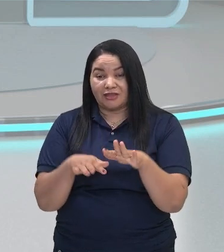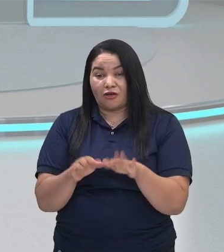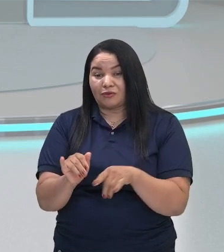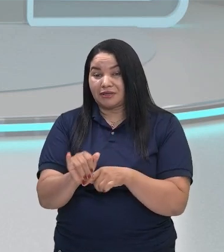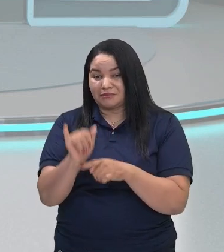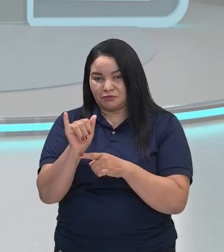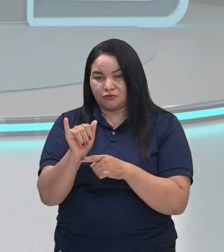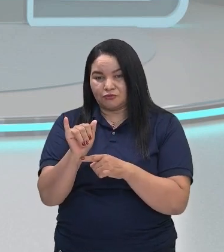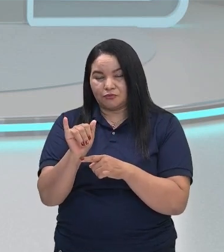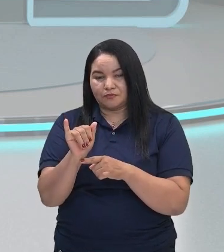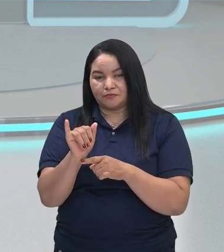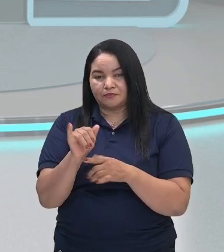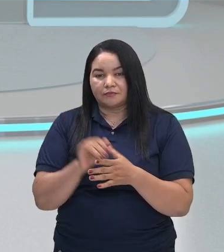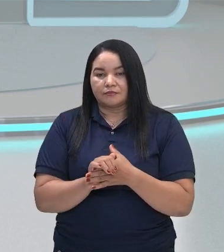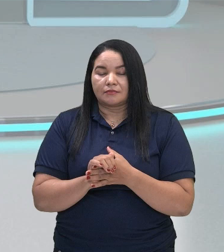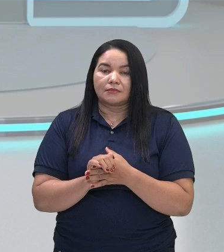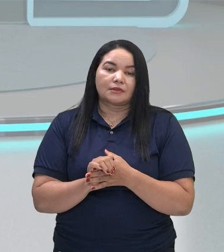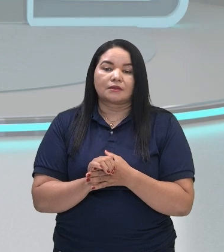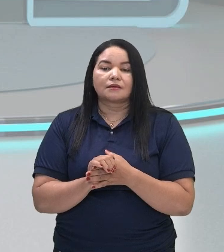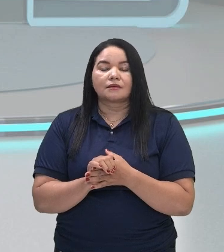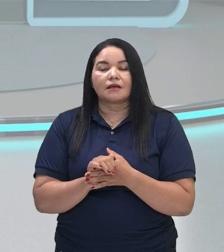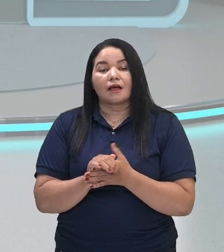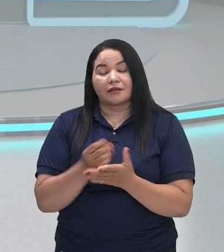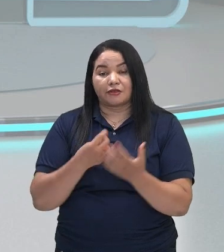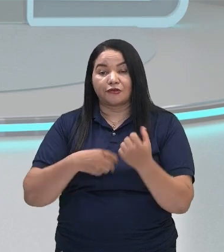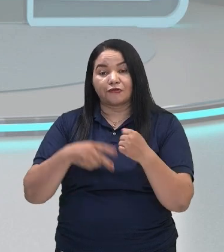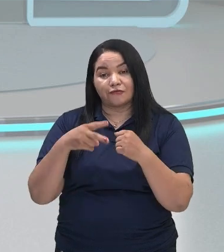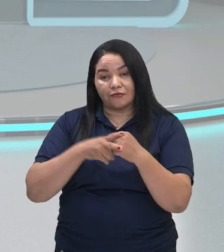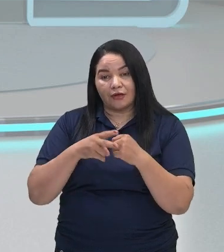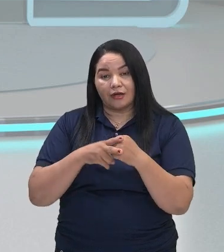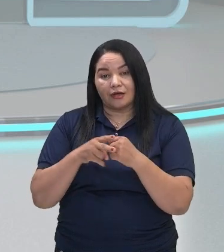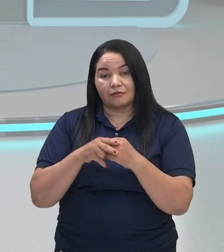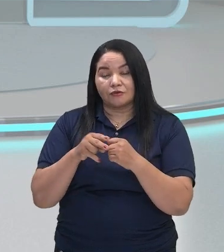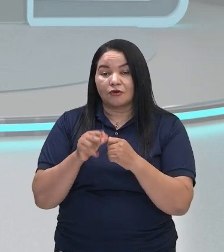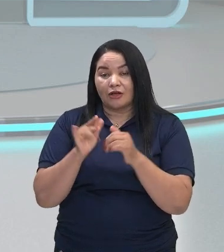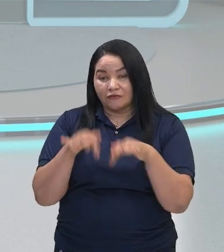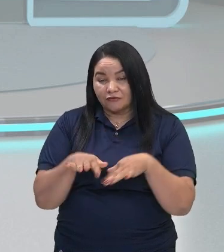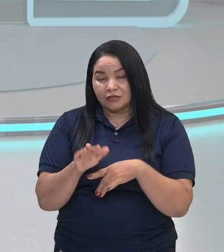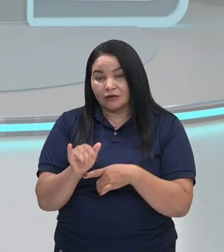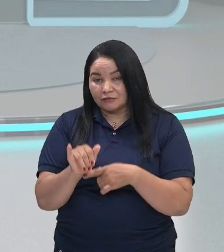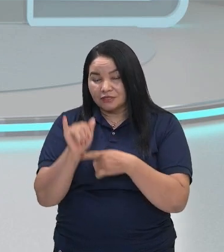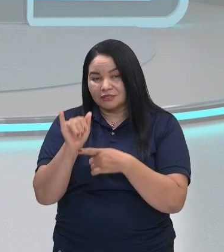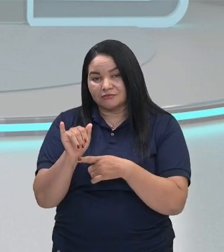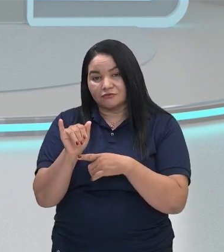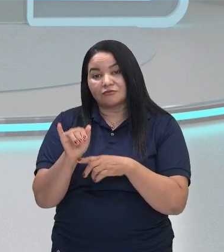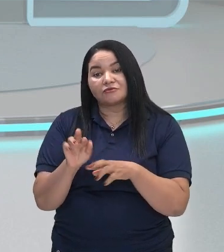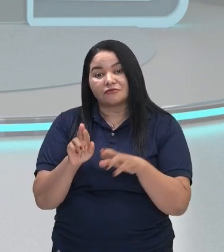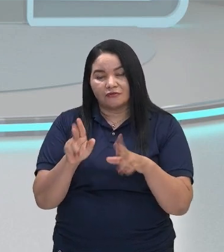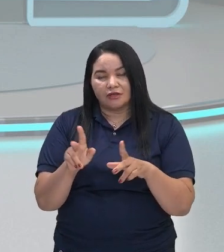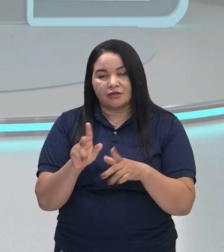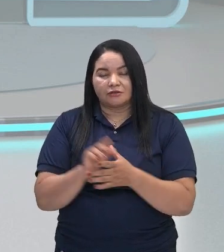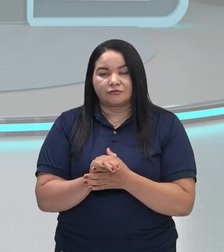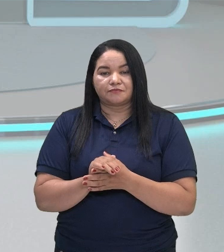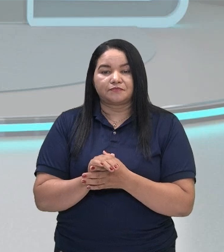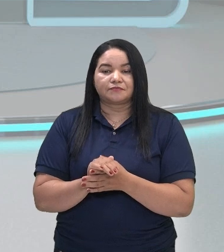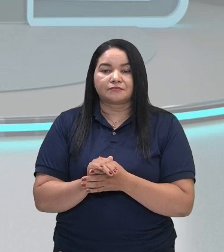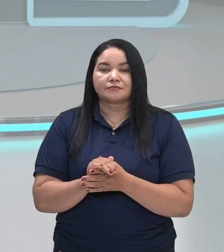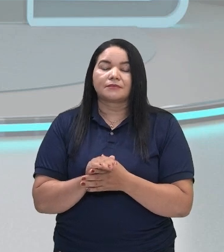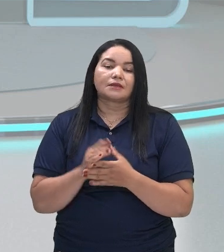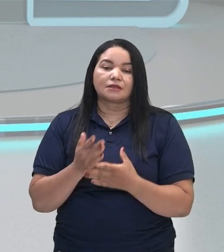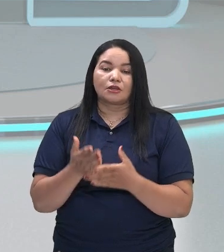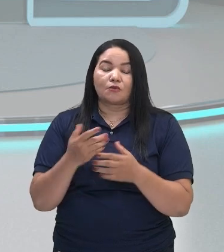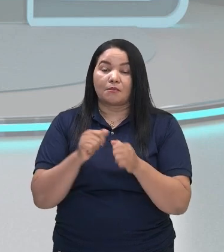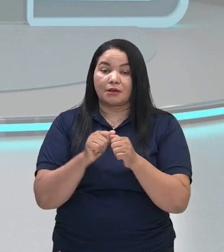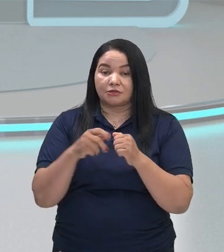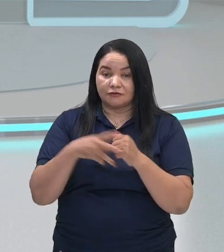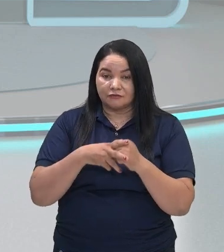tão comum ter verbos com essa terminação, tá? E justamente para a gente diferenciar. Porque quando a gente fala dos advérbios com